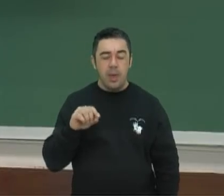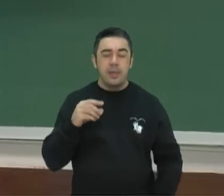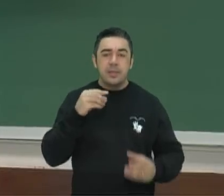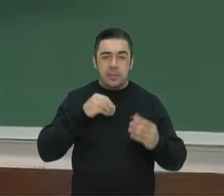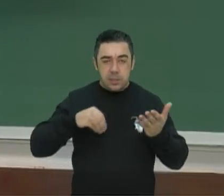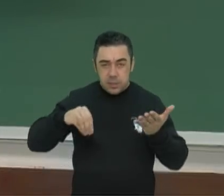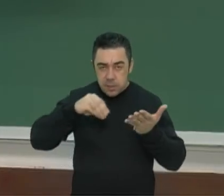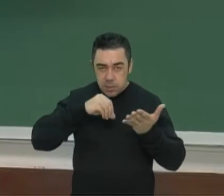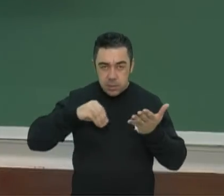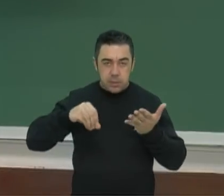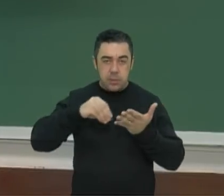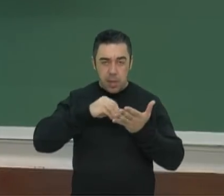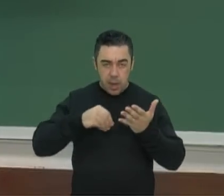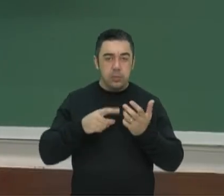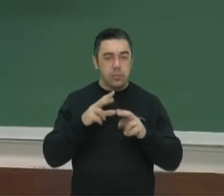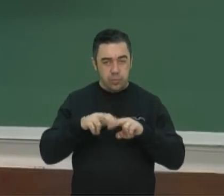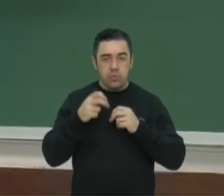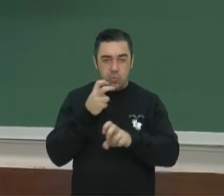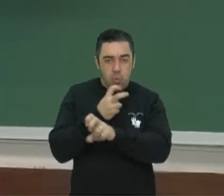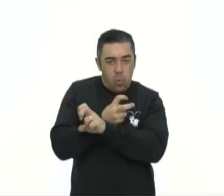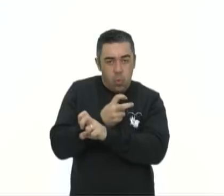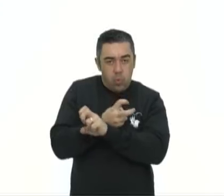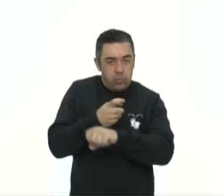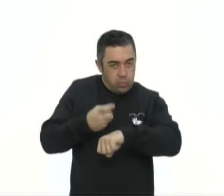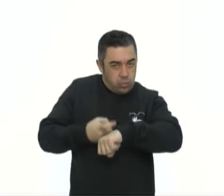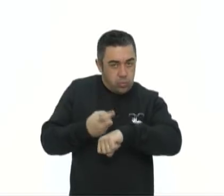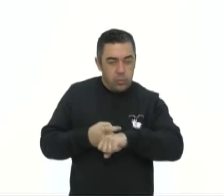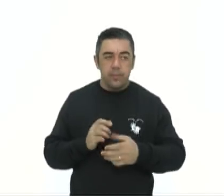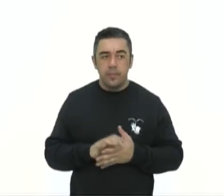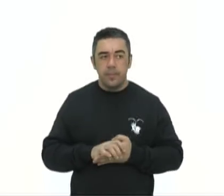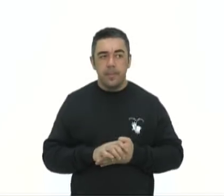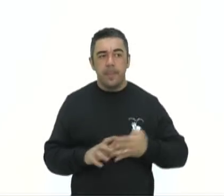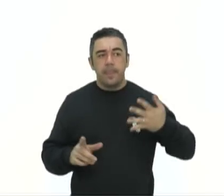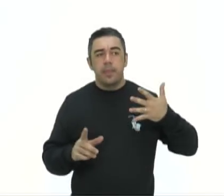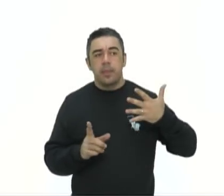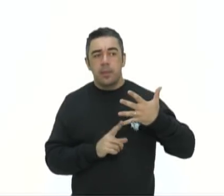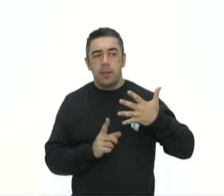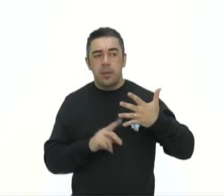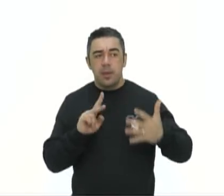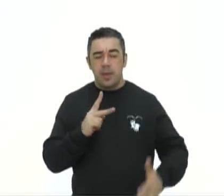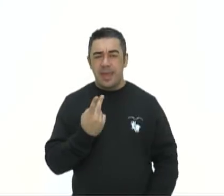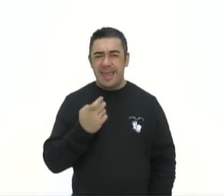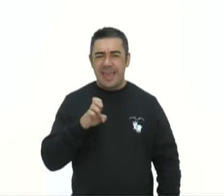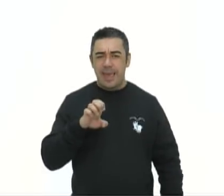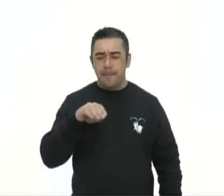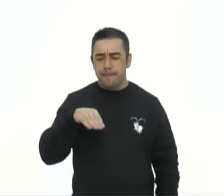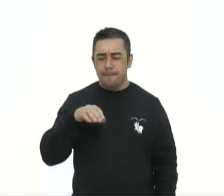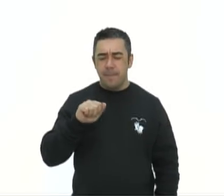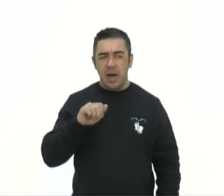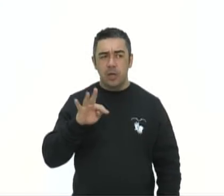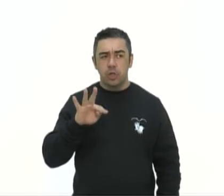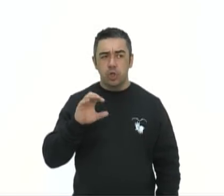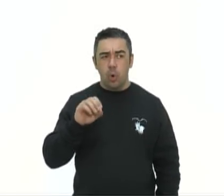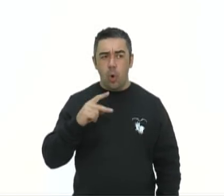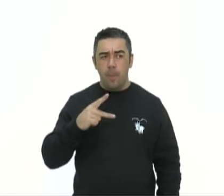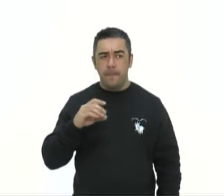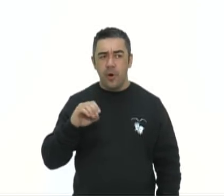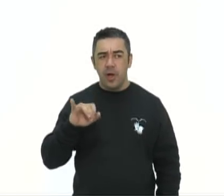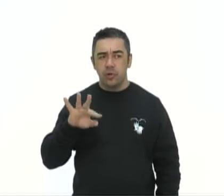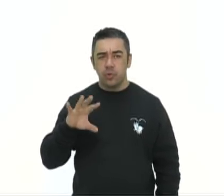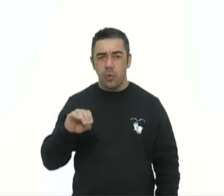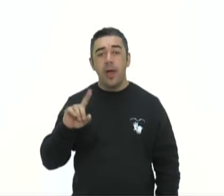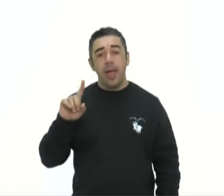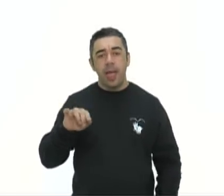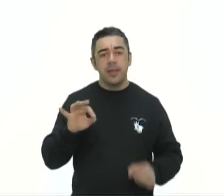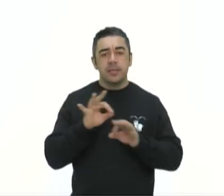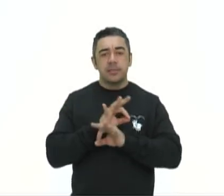que torna ele mais rígido, tá? E o tecido hematopoético, um nomezinho meio estranho ali, né? Que faz a